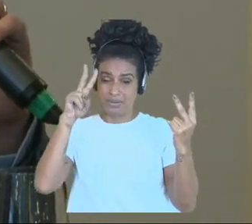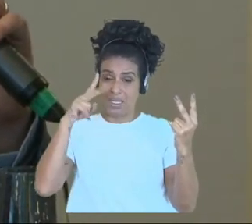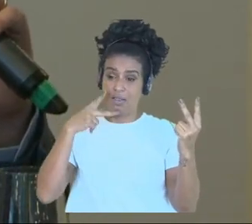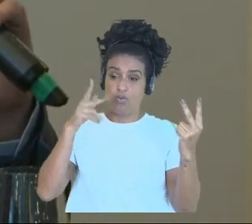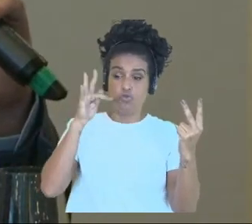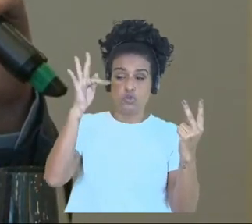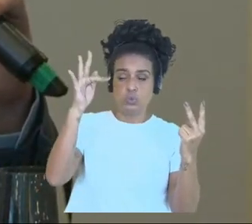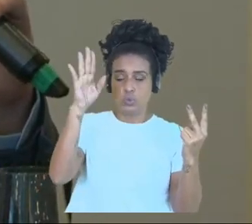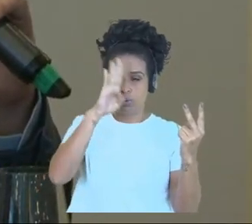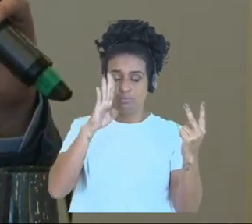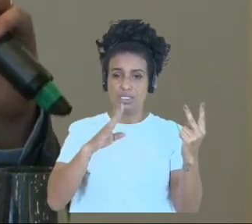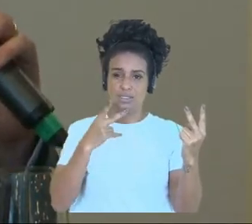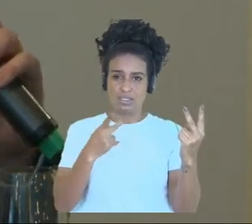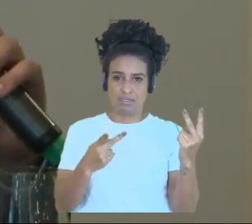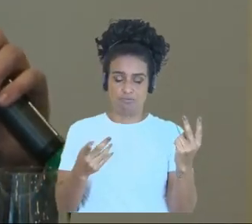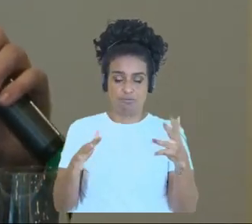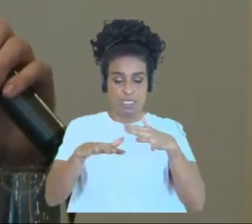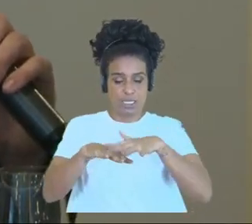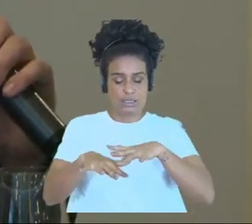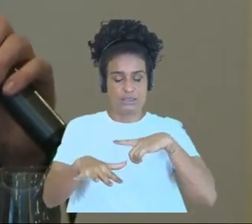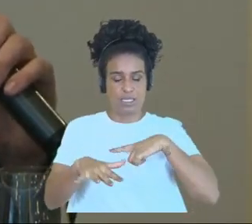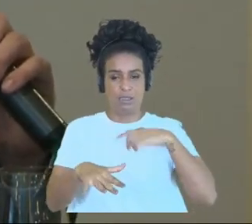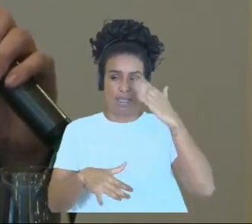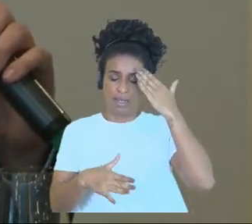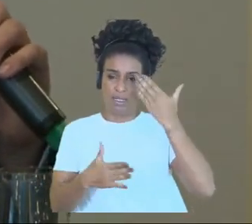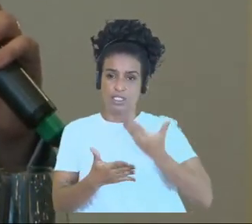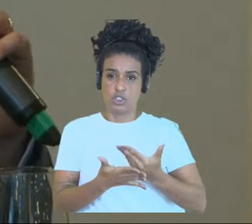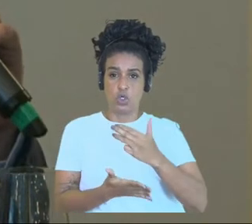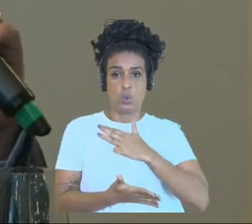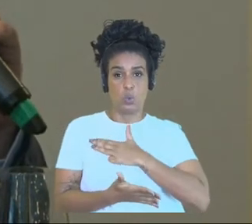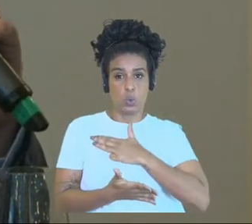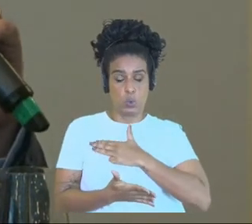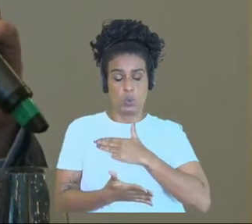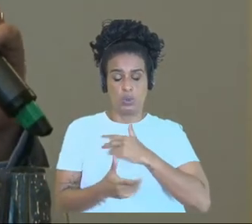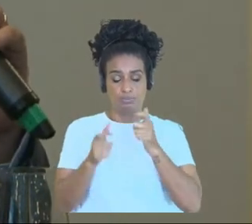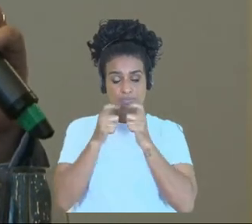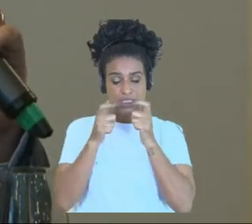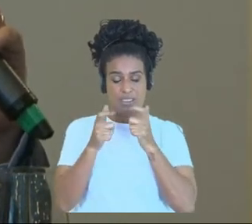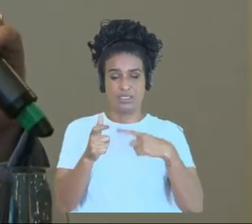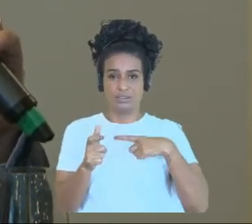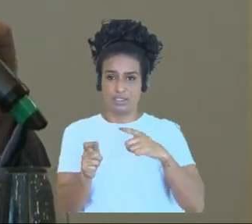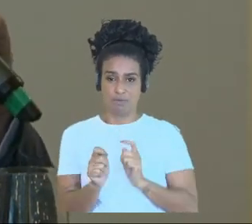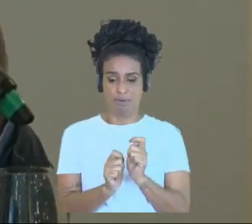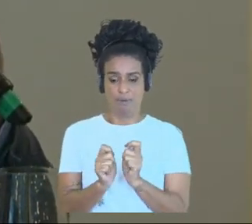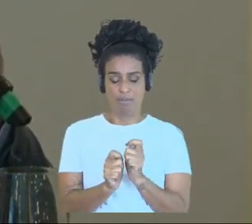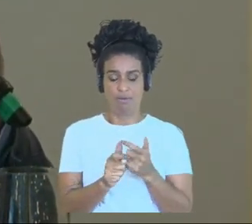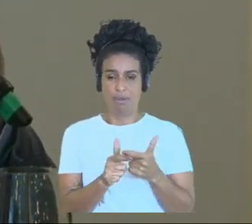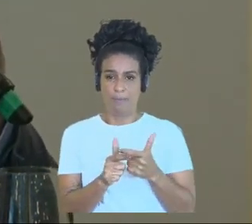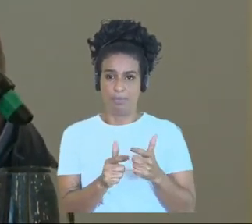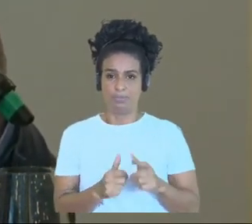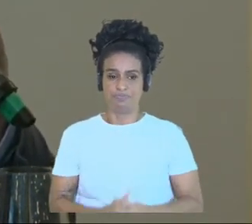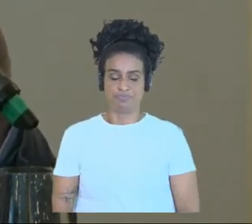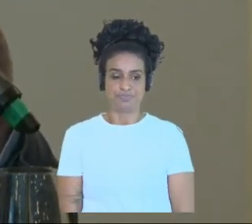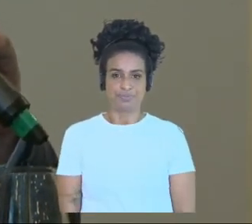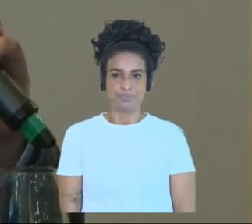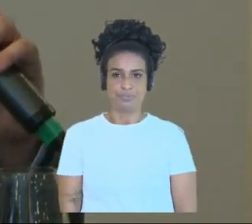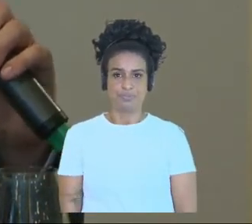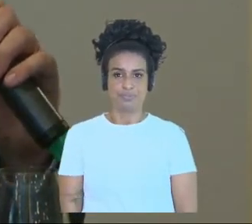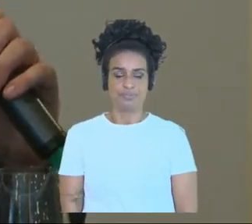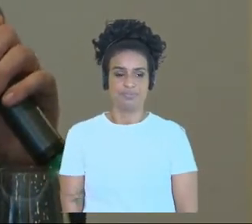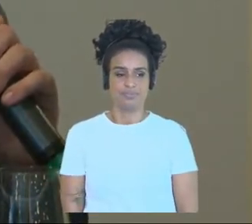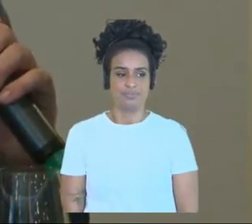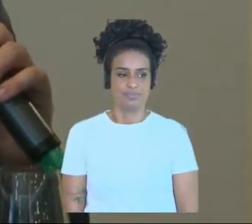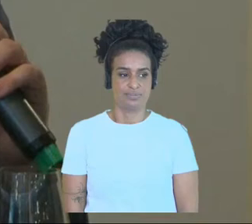regional. E eu quero crer que o Lula está interessado e disposto a lidar com esse problema. Gente, eu